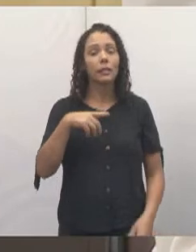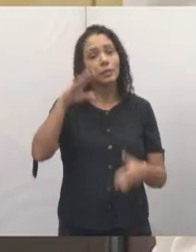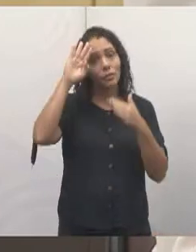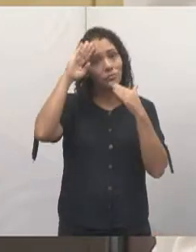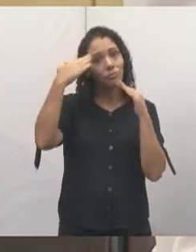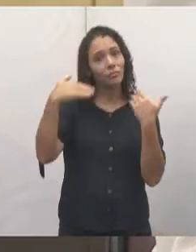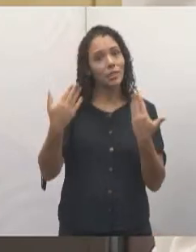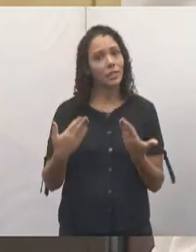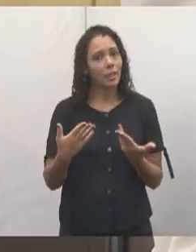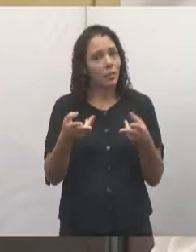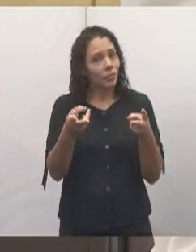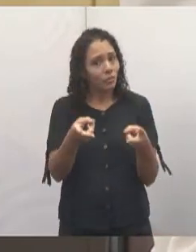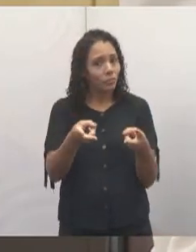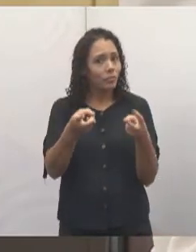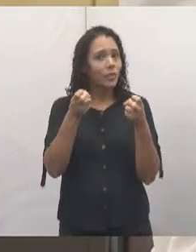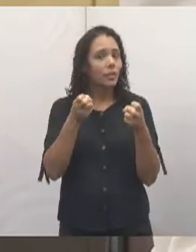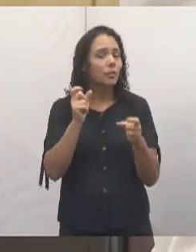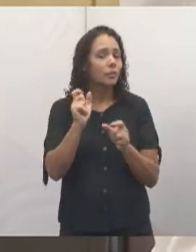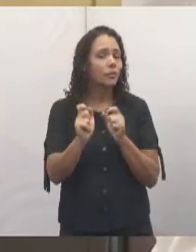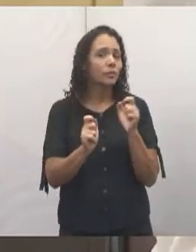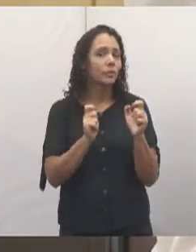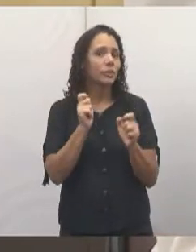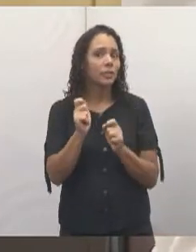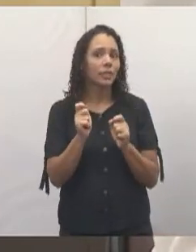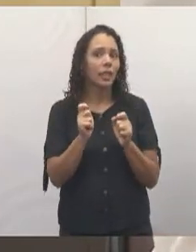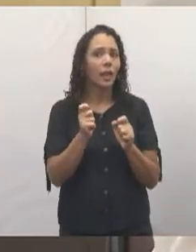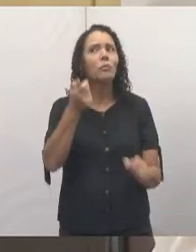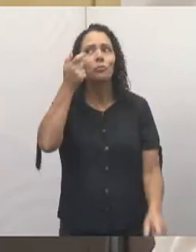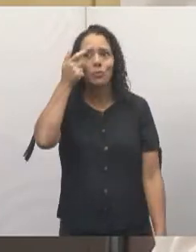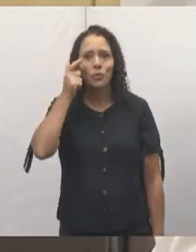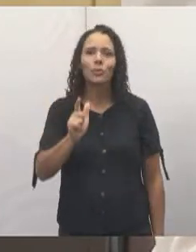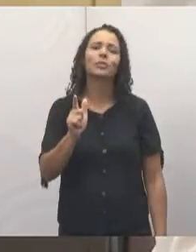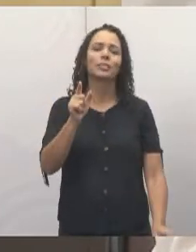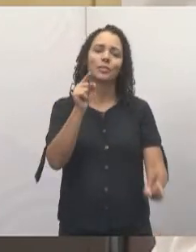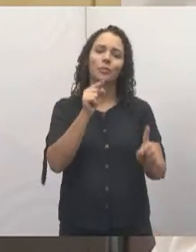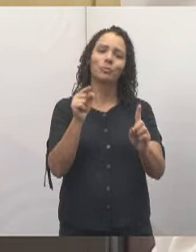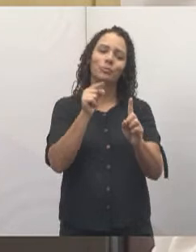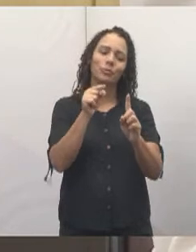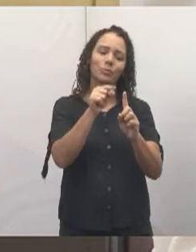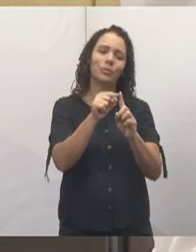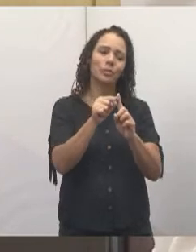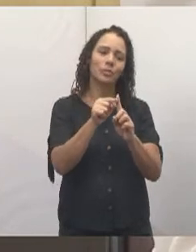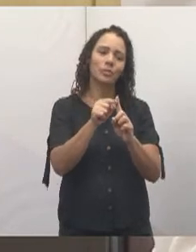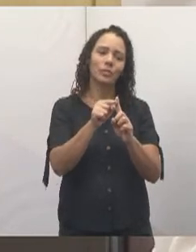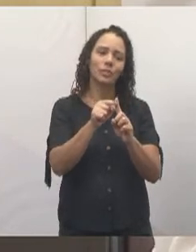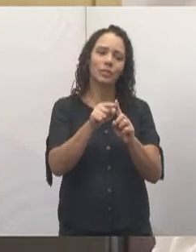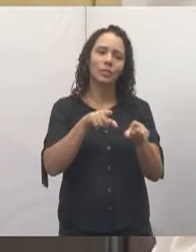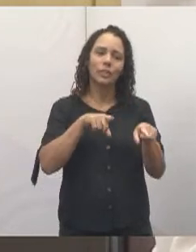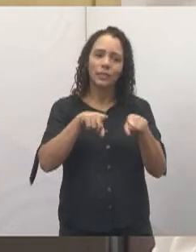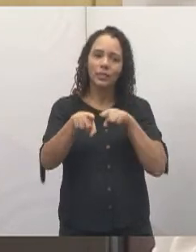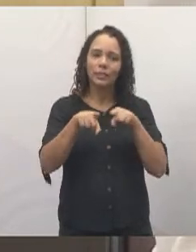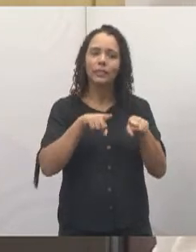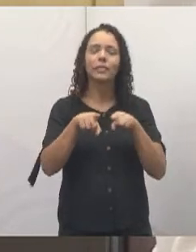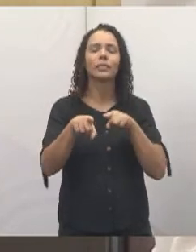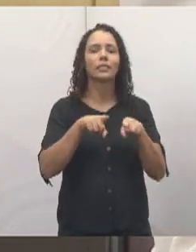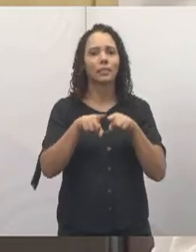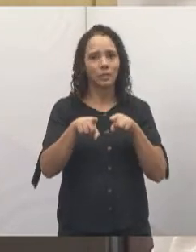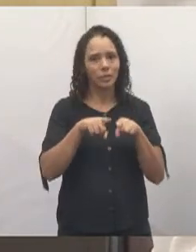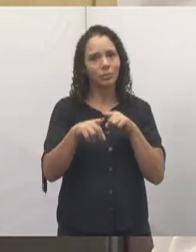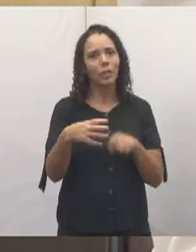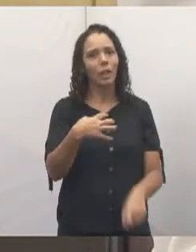perceber que você atingiu o seu objetivo, que é trabalhar de forma